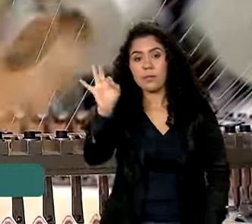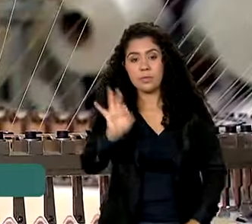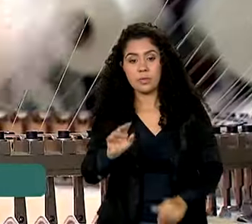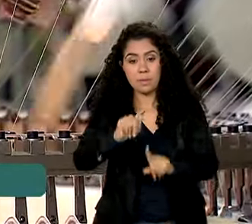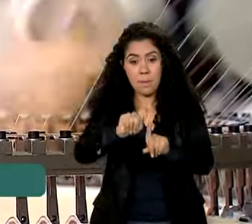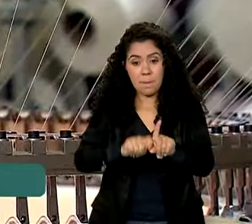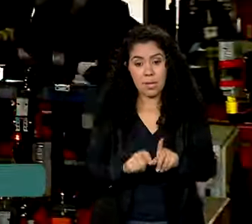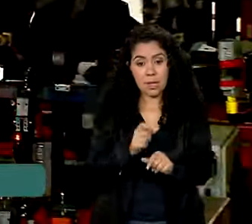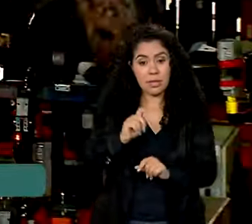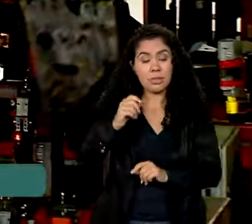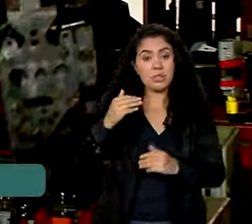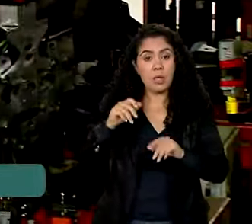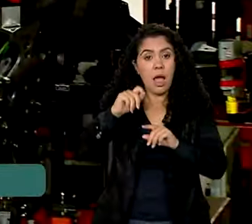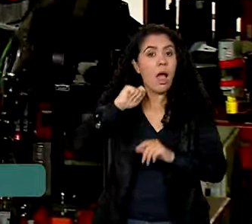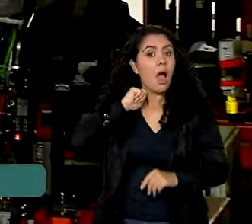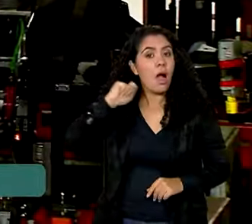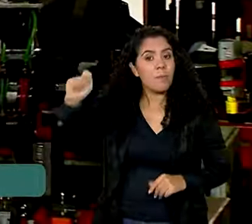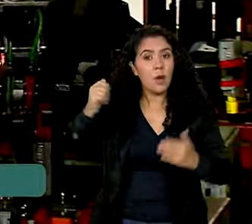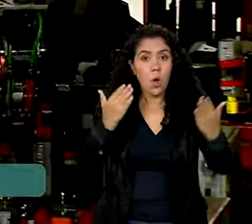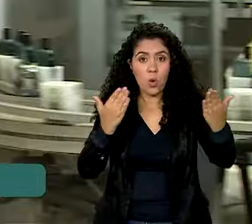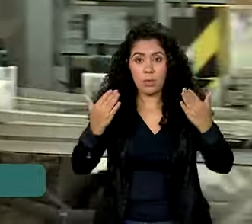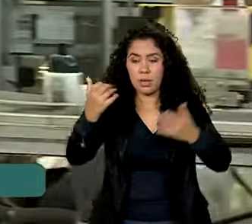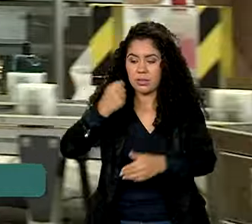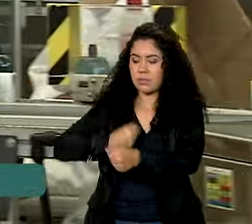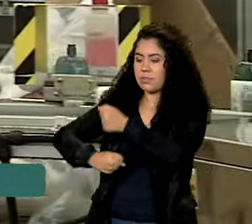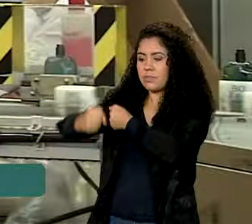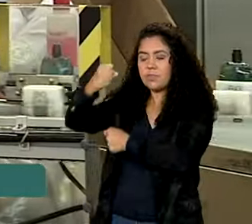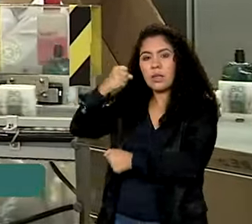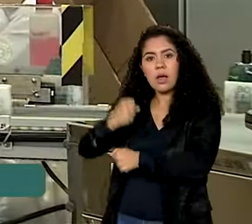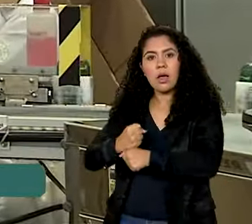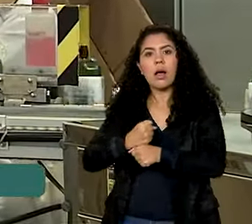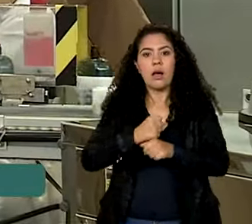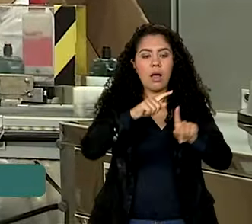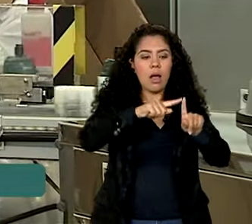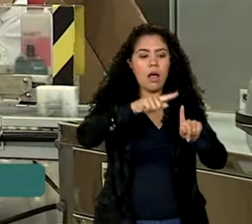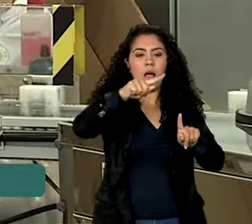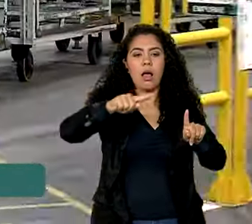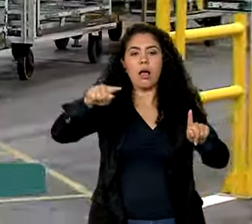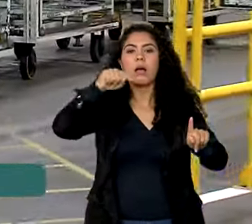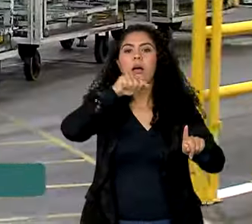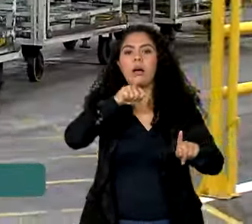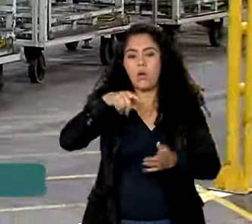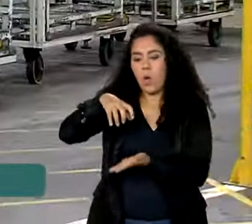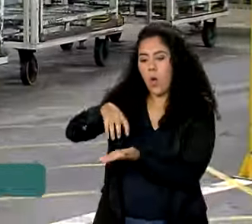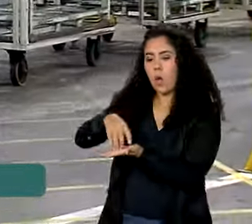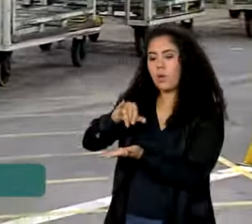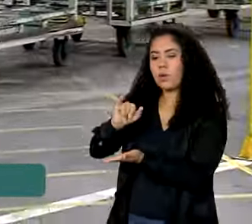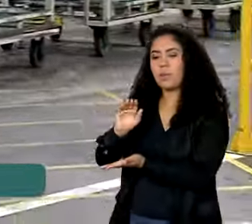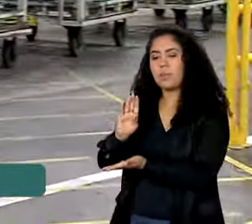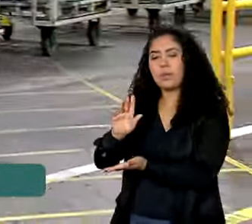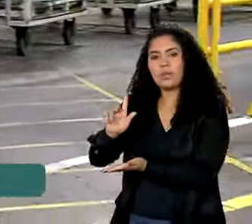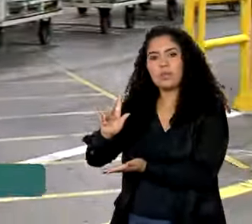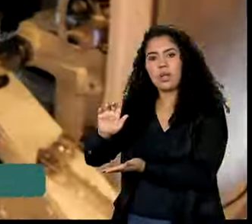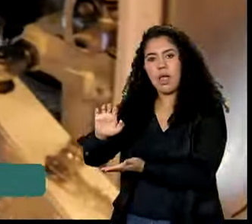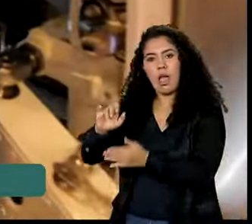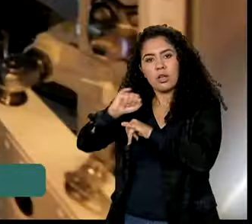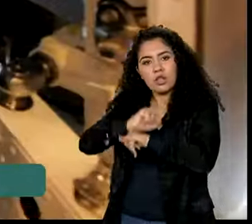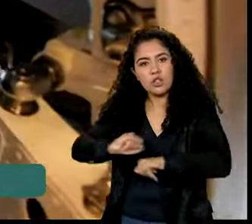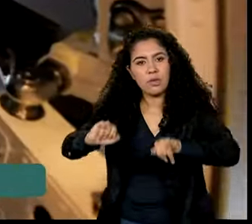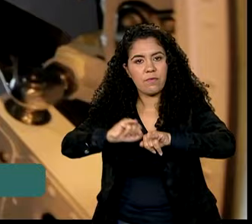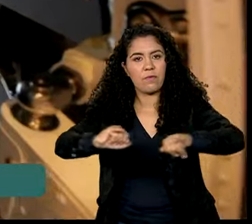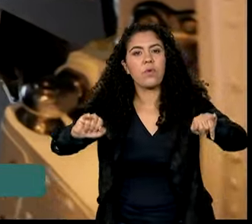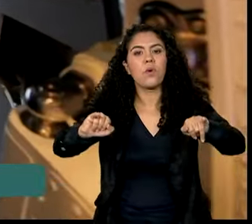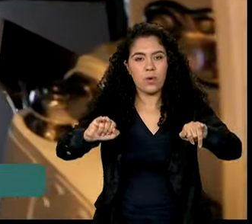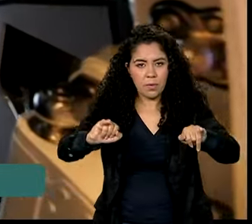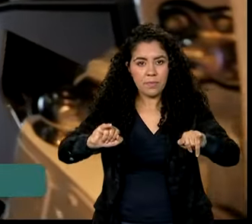na comparação com o mesmo mês do ano passado. O índice foi divulgado pelo IBGE, o Instituto Brasileiro de Geografia e